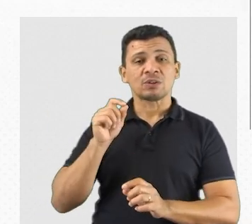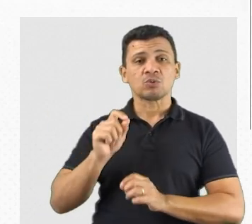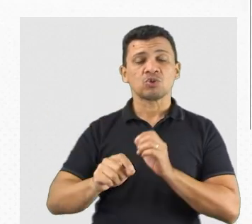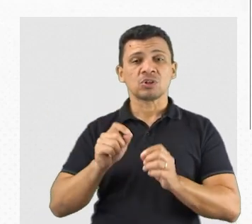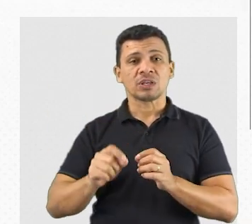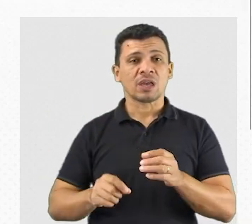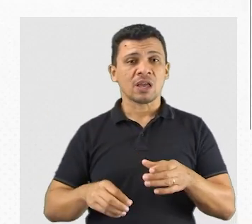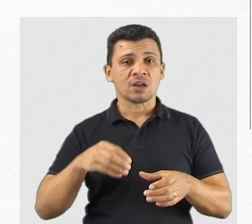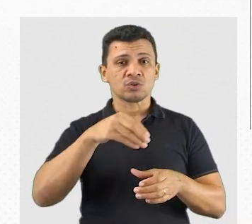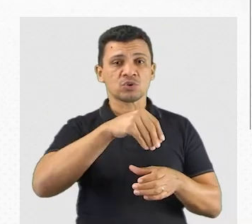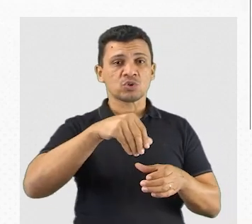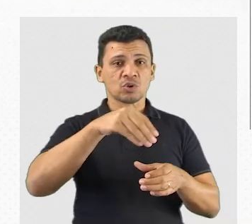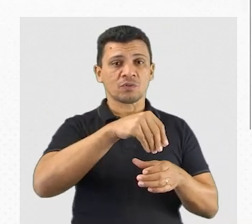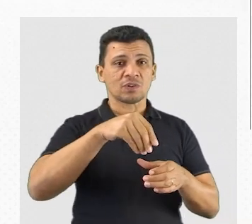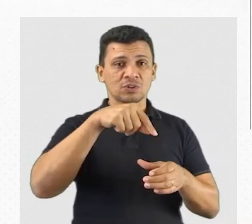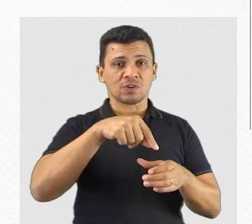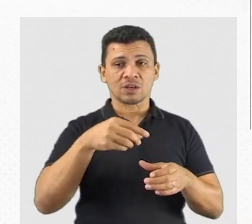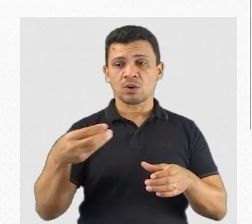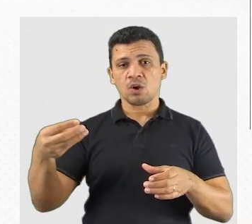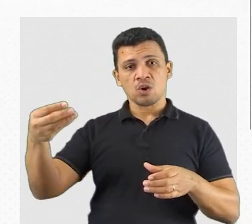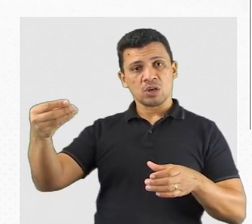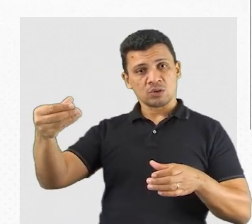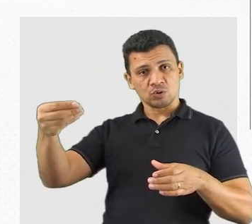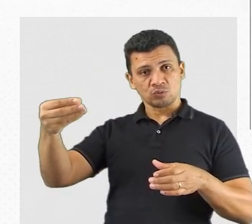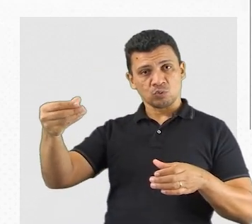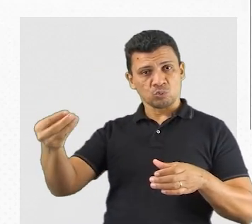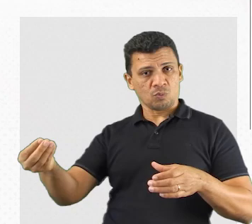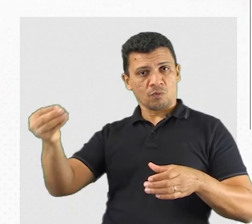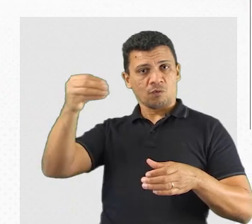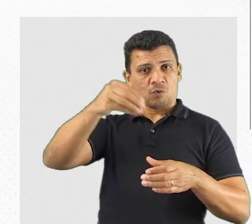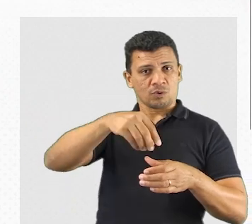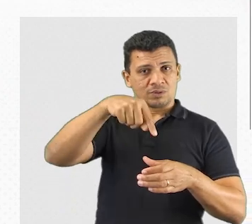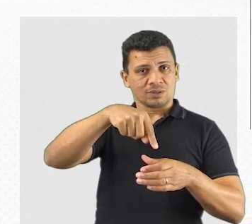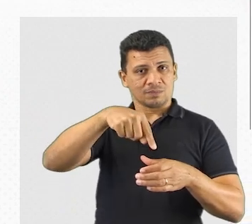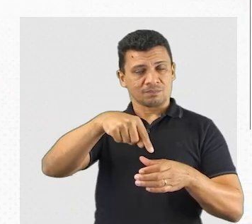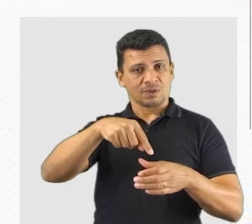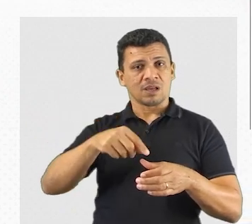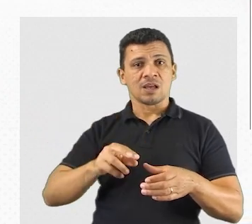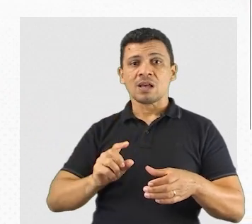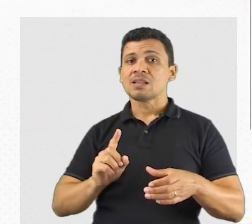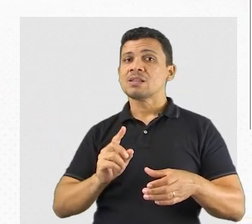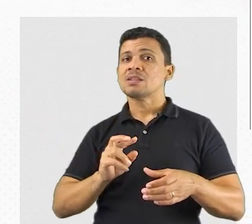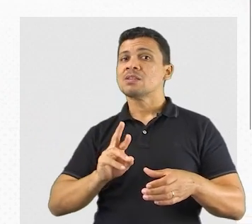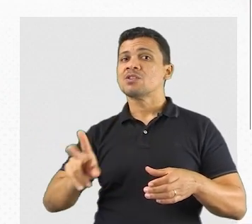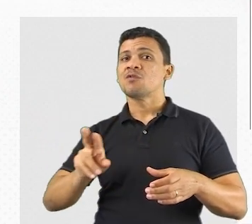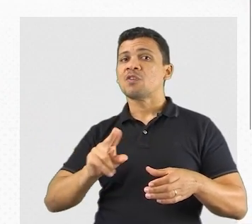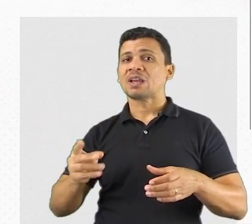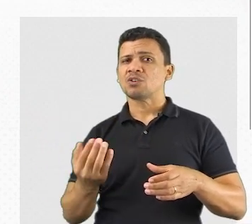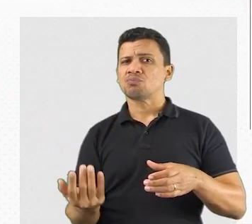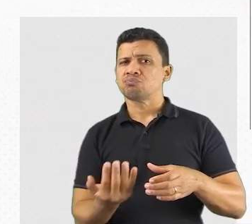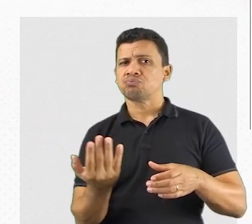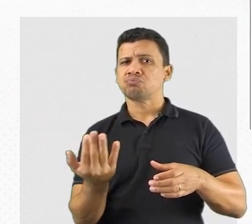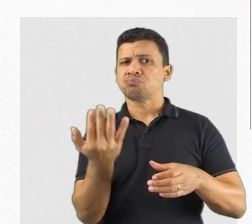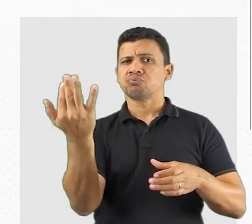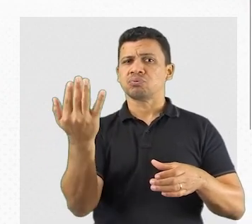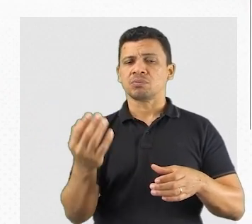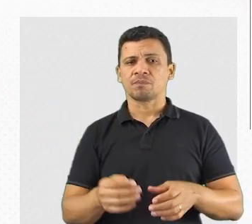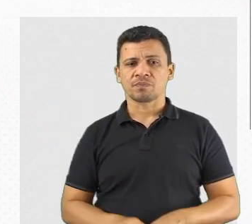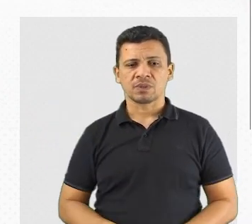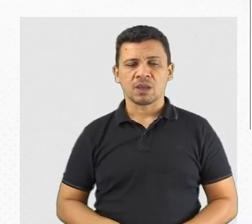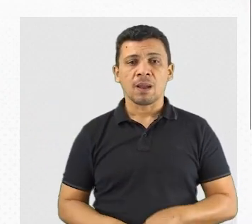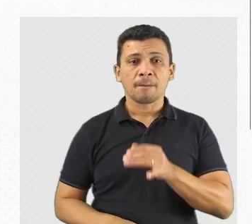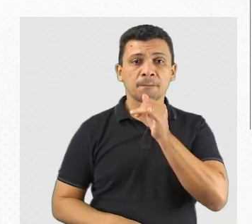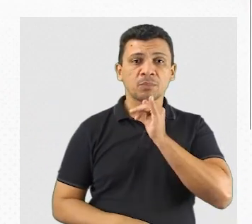sofrer por adição de um soluto não volátil. Como assim? Deixa eu te explicar melhor. Vamos pegar a água como